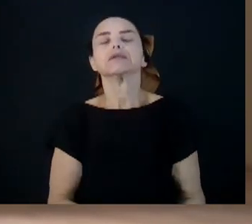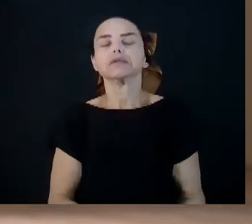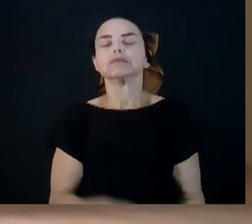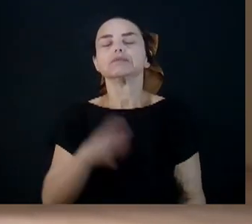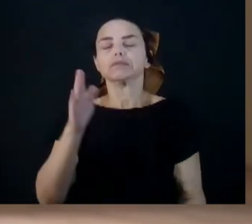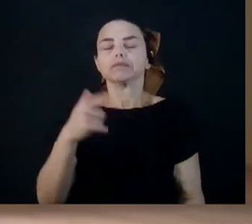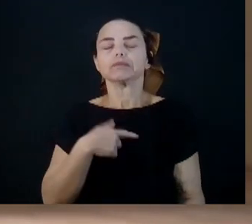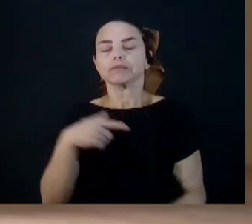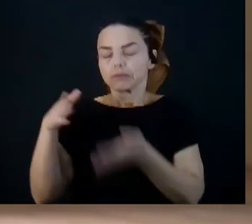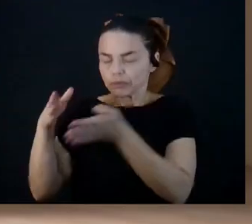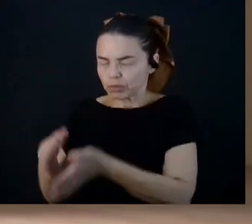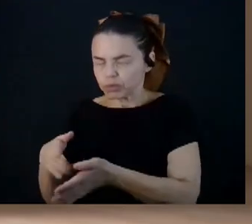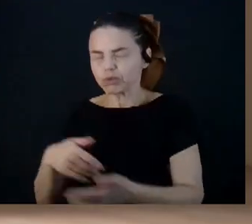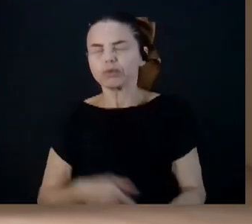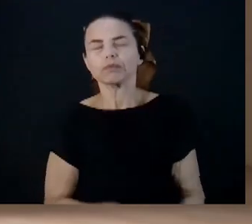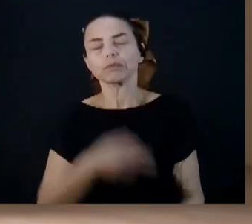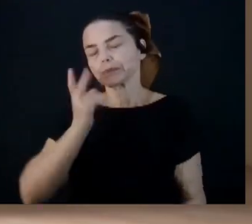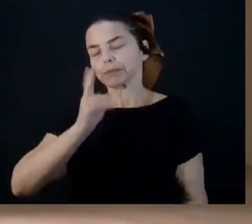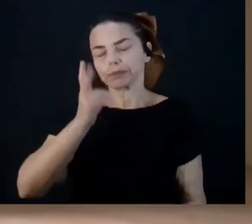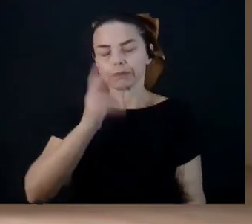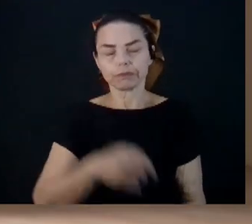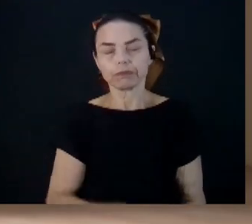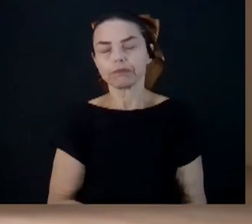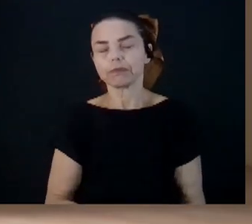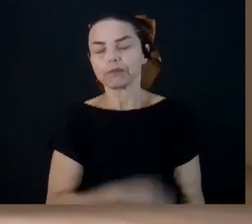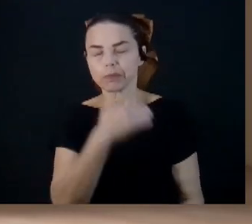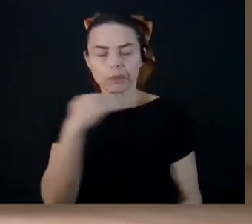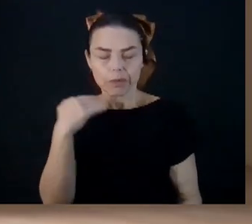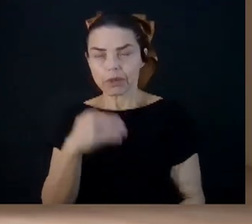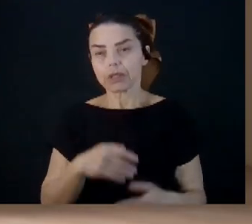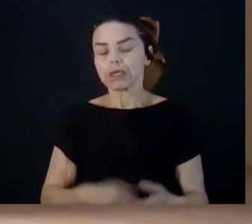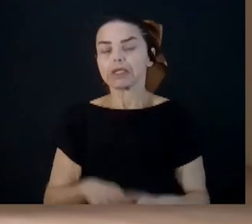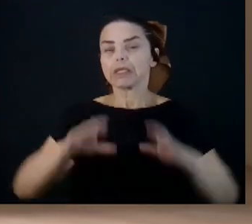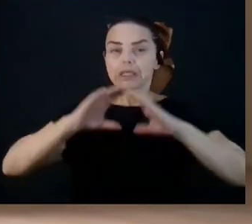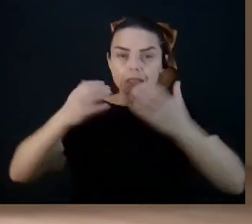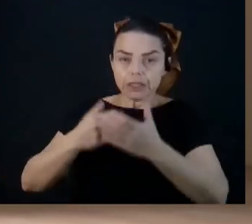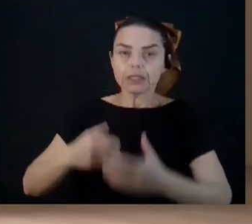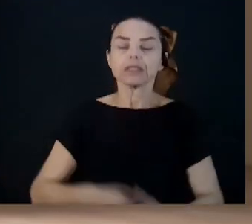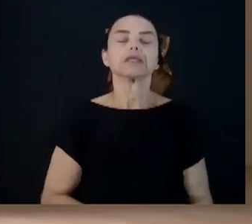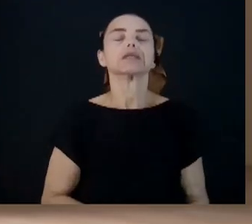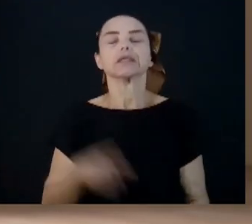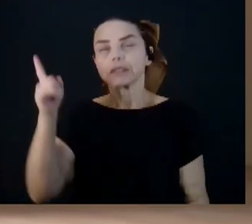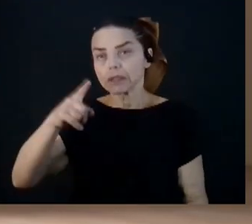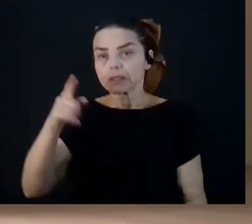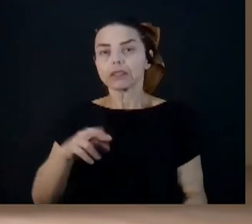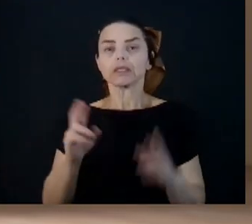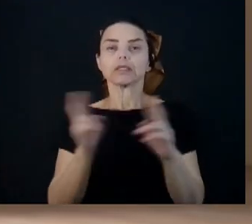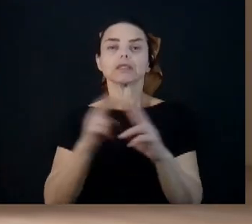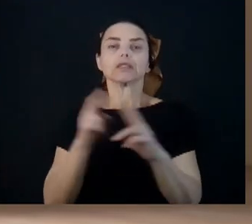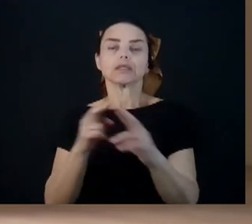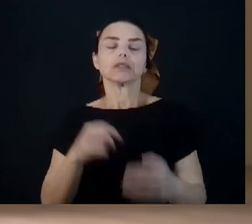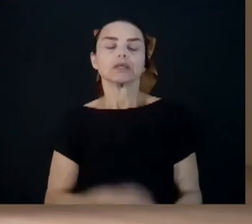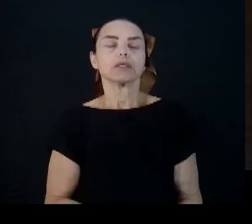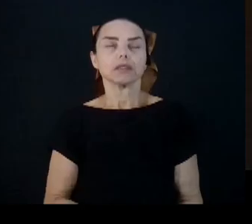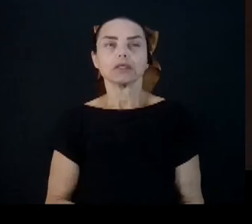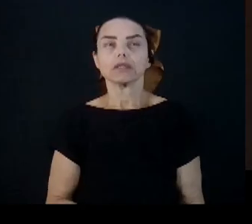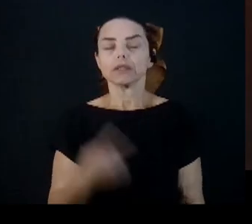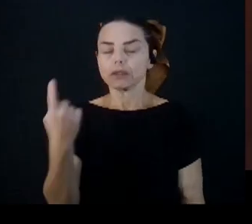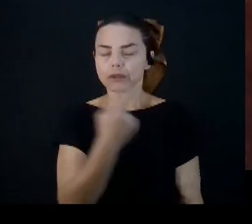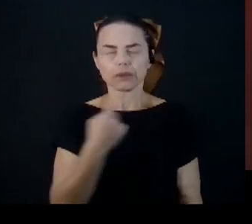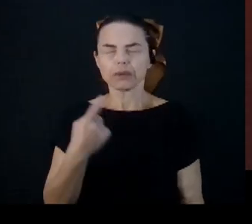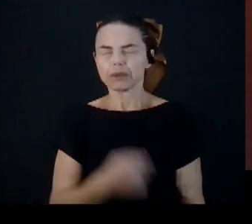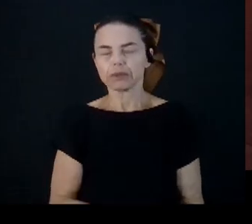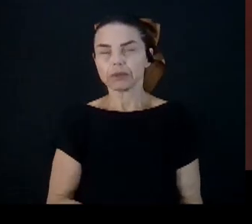né? Então sempre quando falece alguém da comunidade, ou que é relacionado aqui com a gente, é sepultado lá.